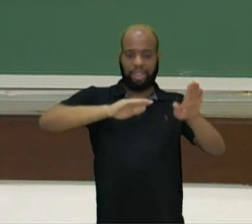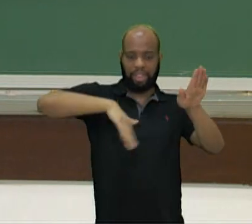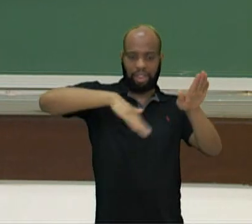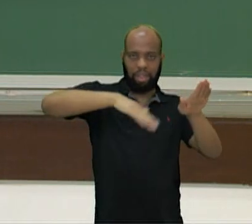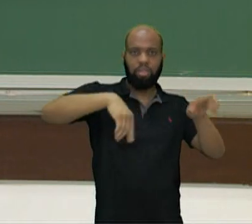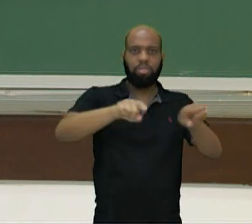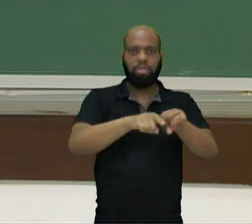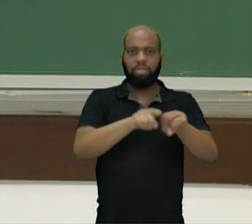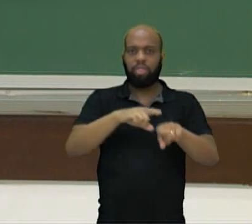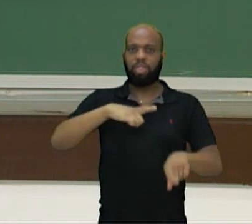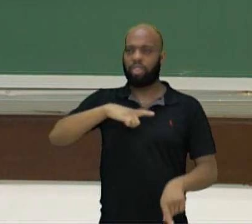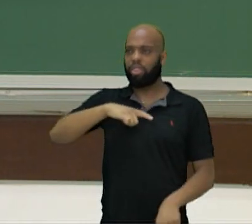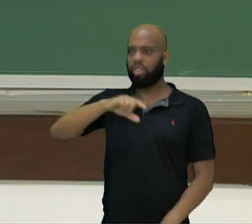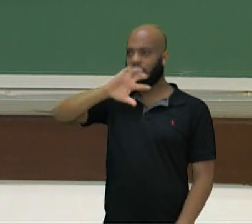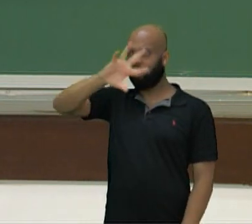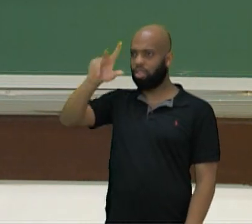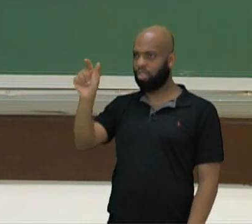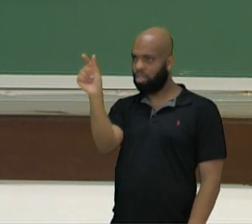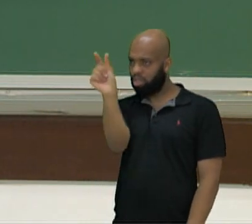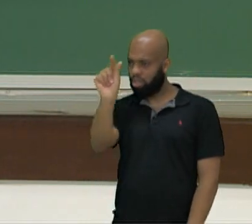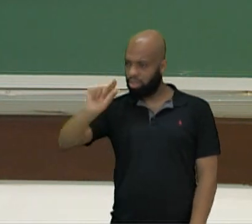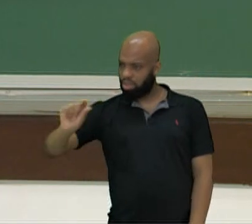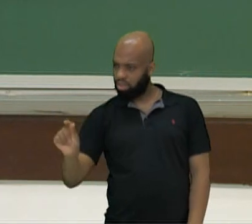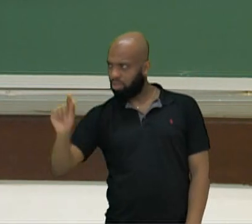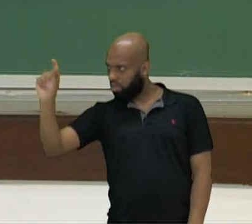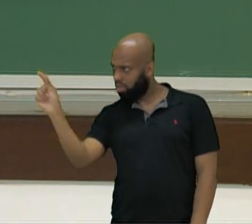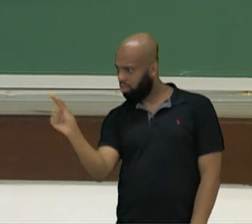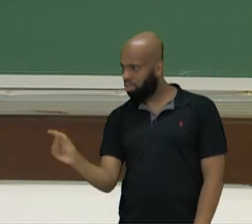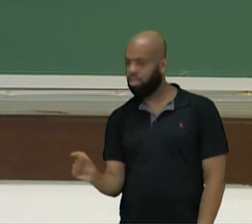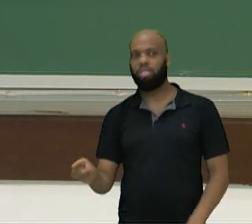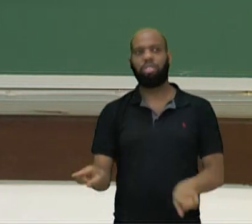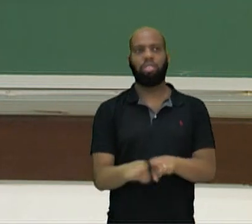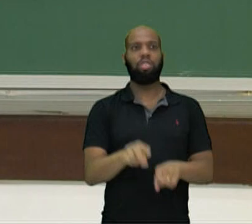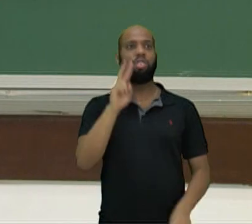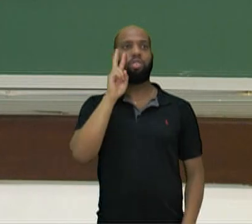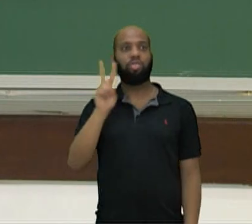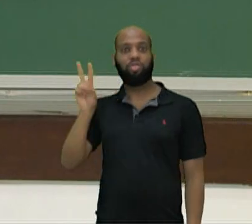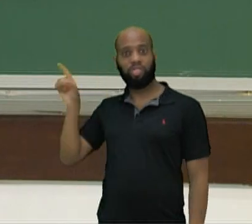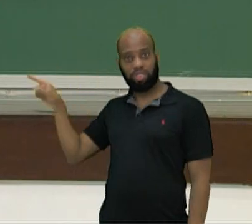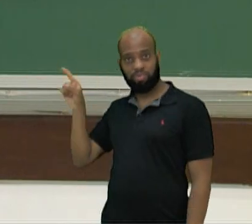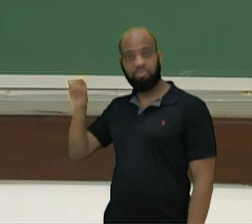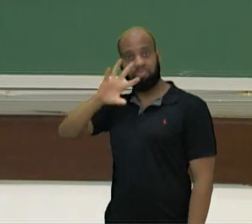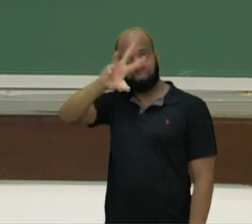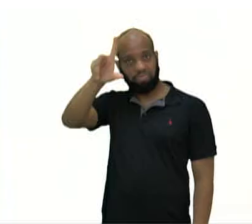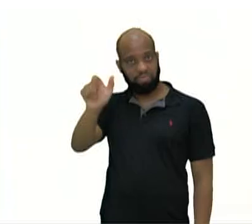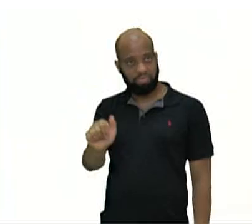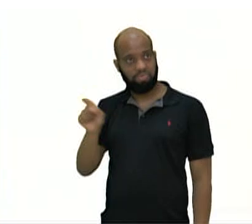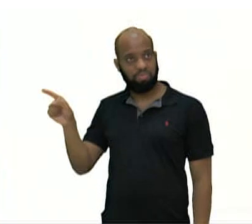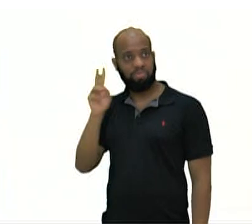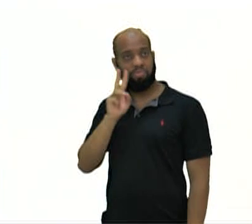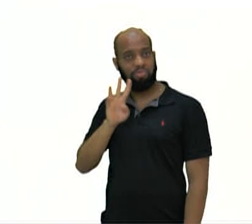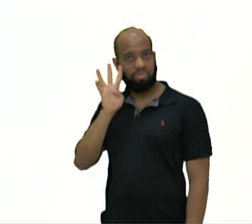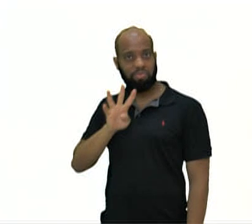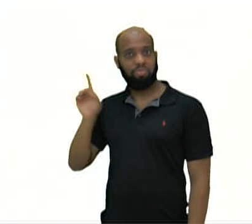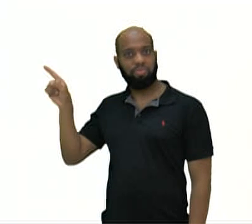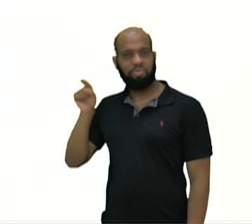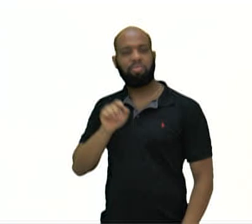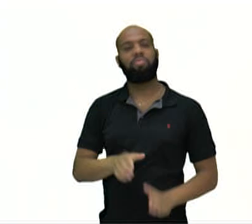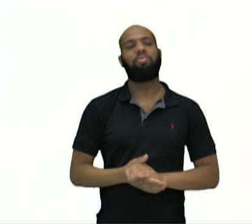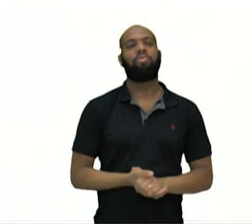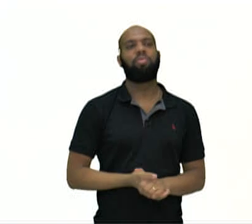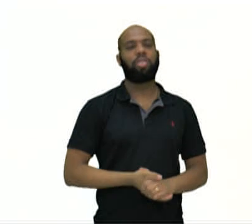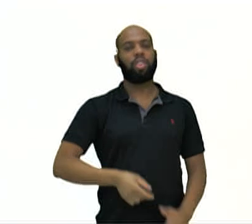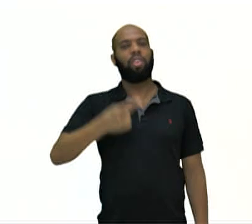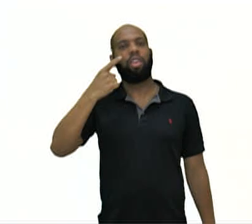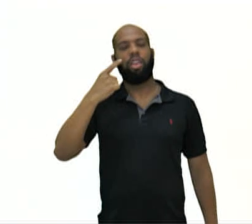litorânea, ok? Dando um zoom agora no relevo, olha que legal esse relevo. Cara, é bacana isso aí, hein? Olha